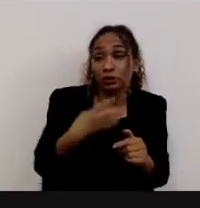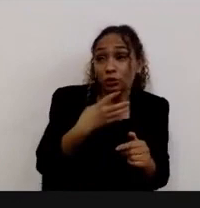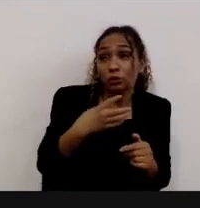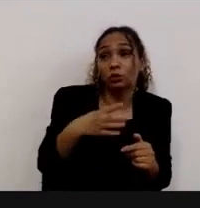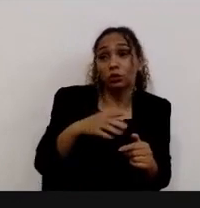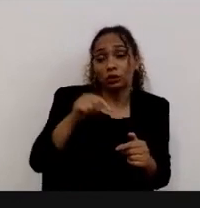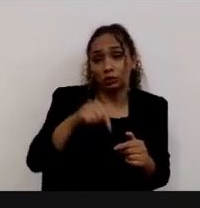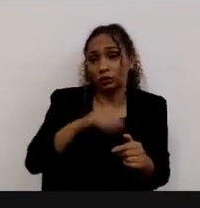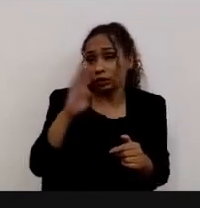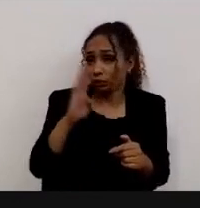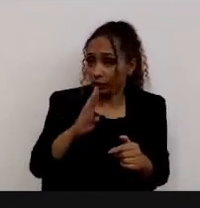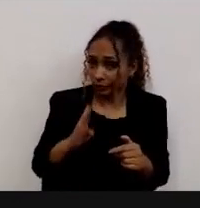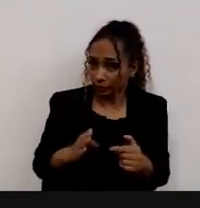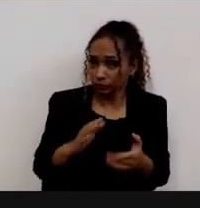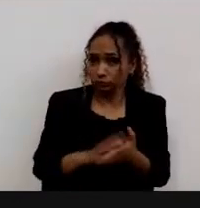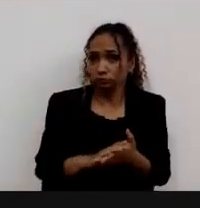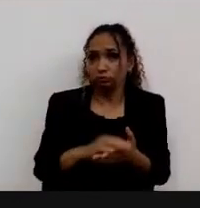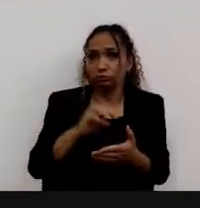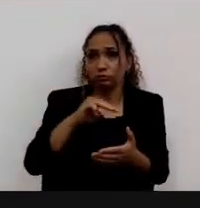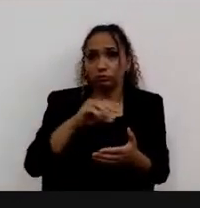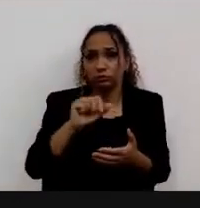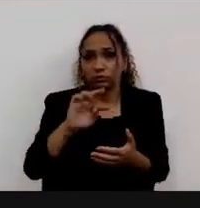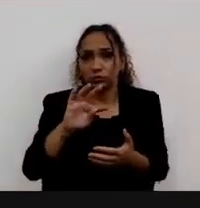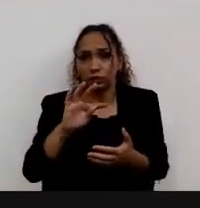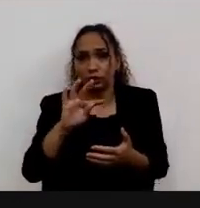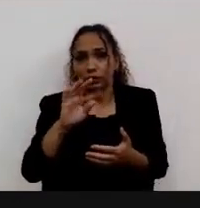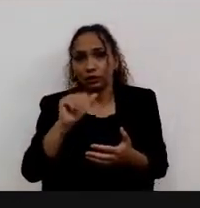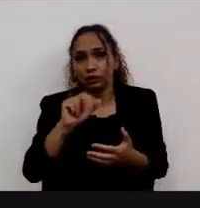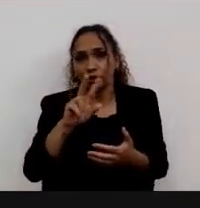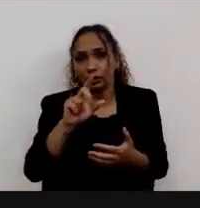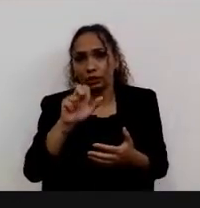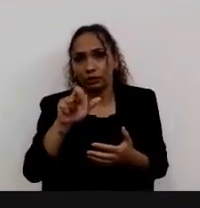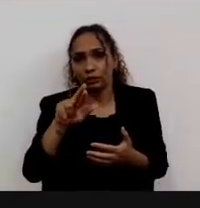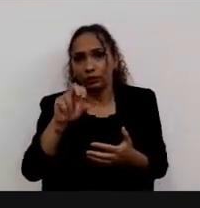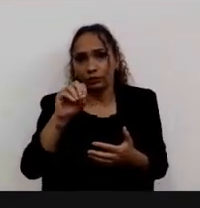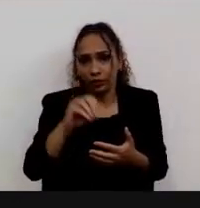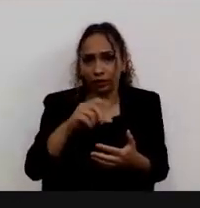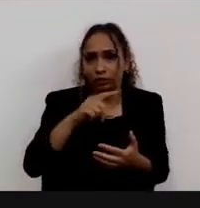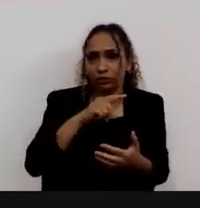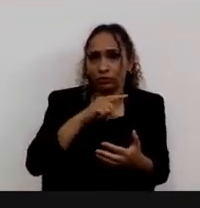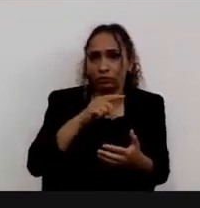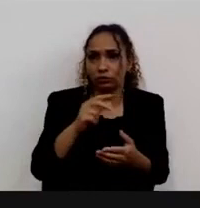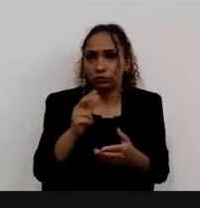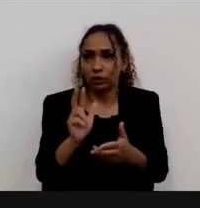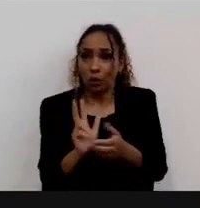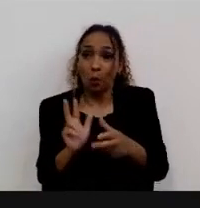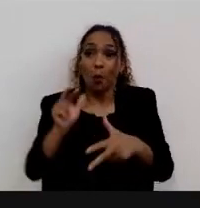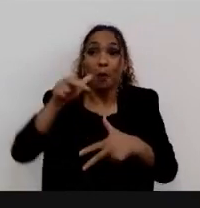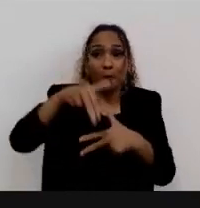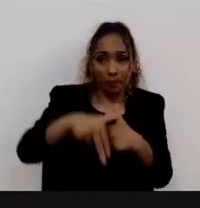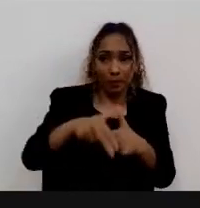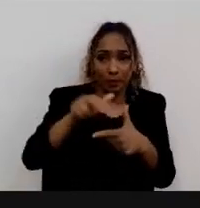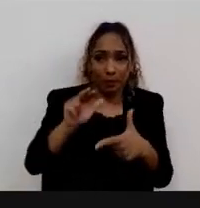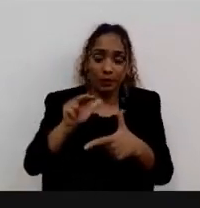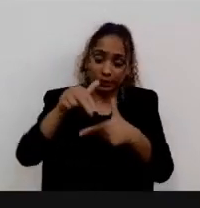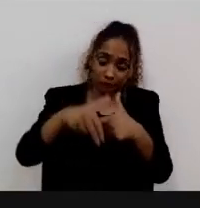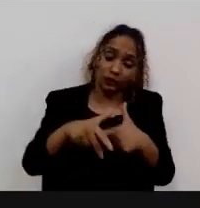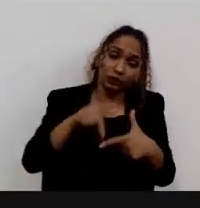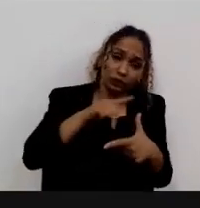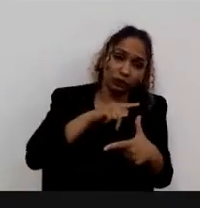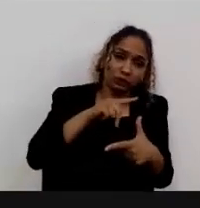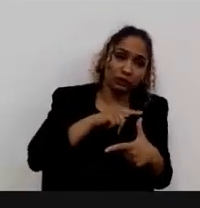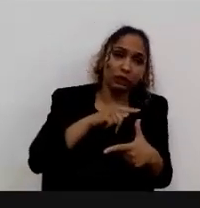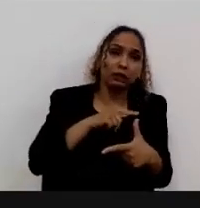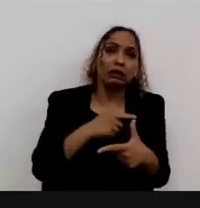conheço aqui no Brasil, tá? E o metaverso ele tem uma questão. O metaverso ele teve aquele anúncio do Mark Zuckerberg quando trocou o nome